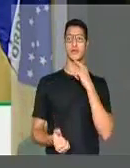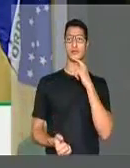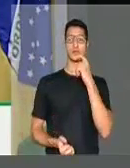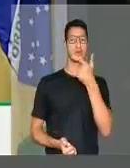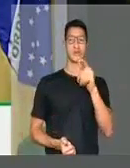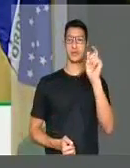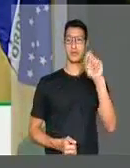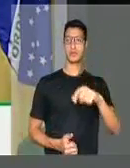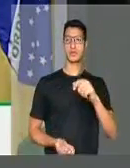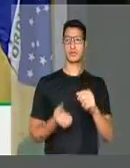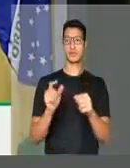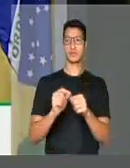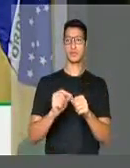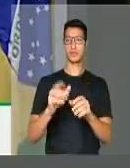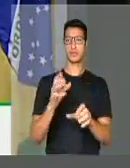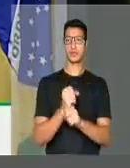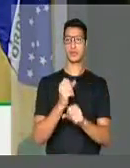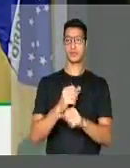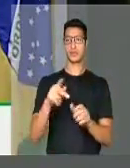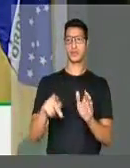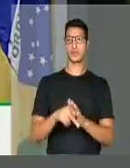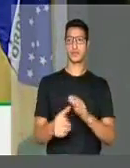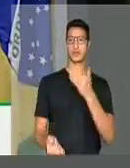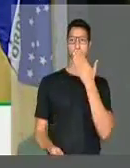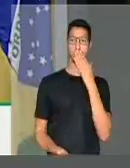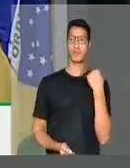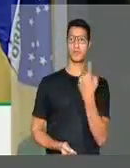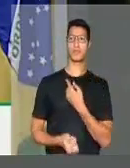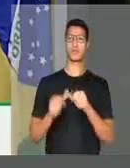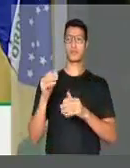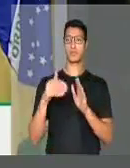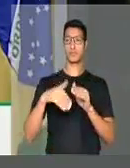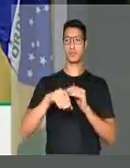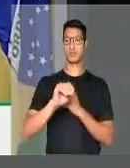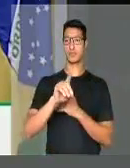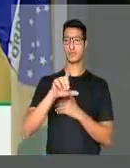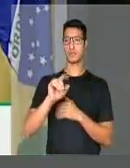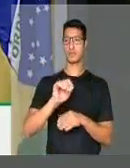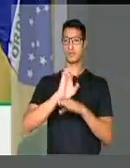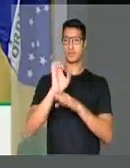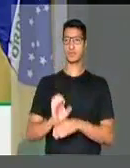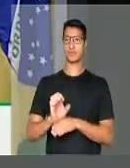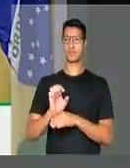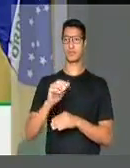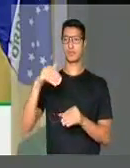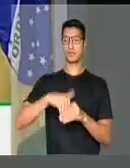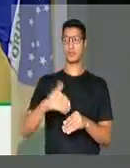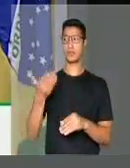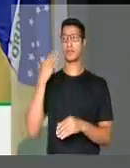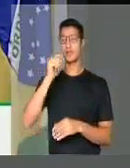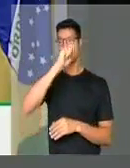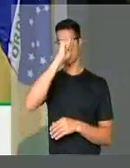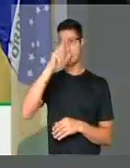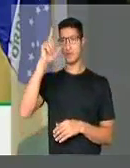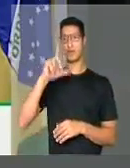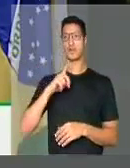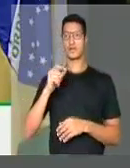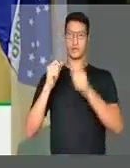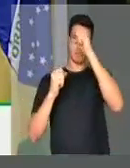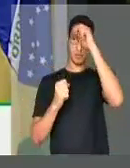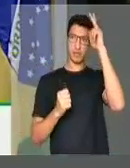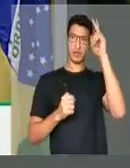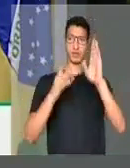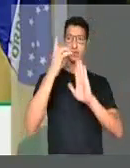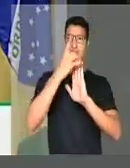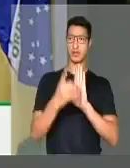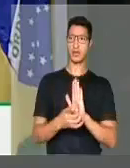tem condições de fazer prestação de conta da forma que está aí o modelo. No estado do Ceará, na eleição passada para prefeito, teve um prefeito